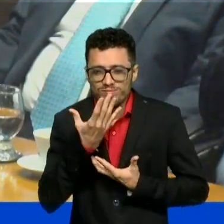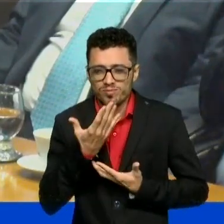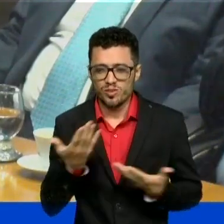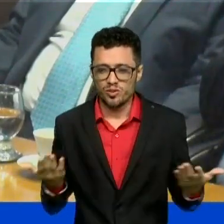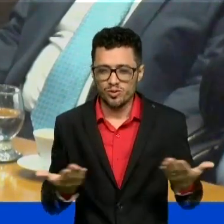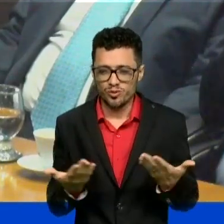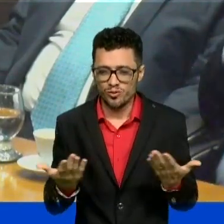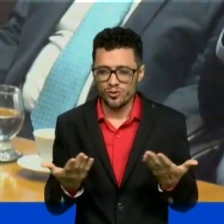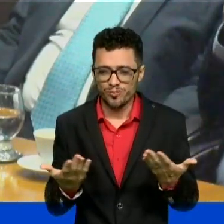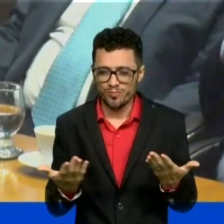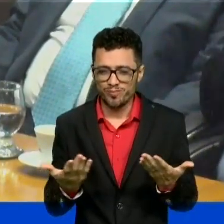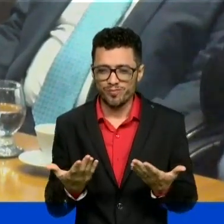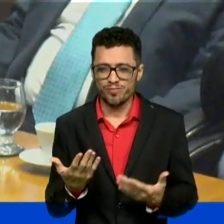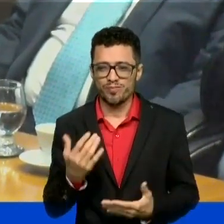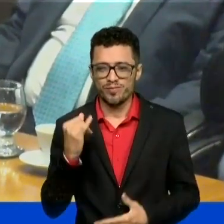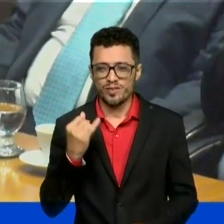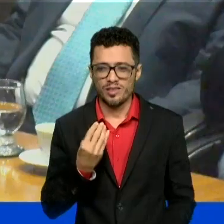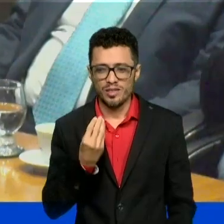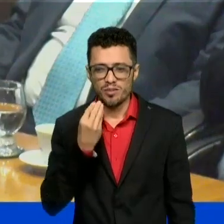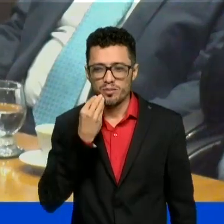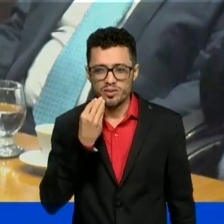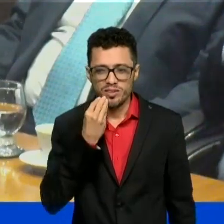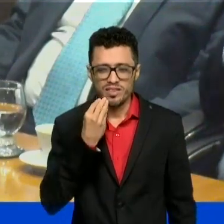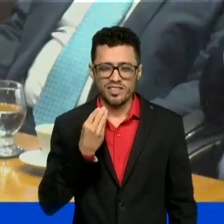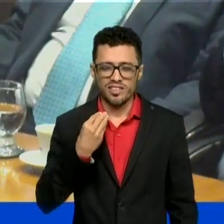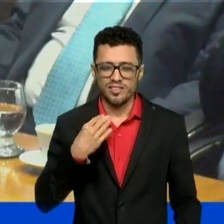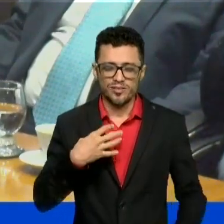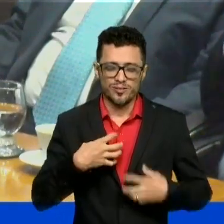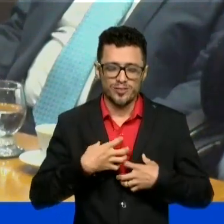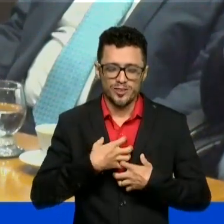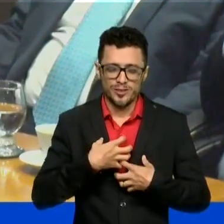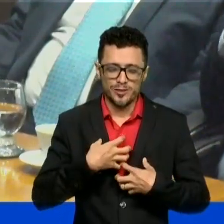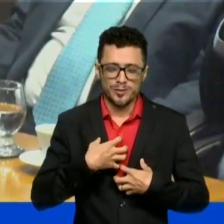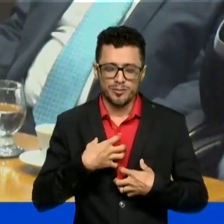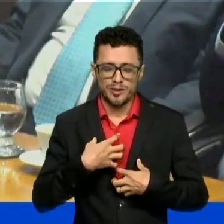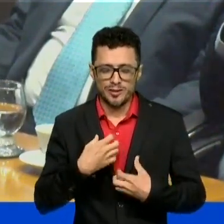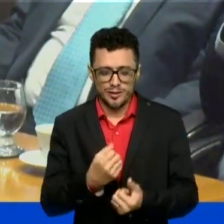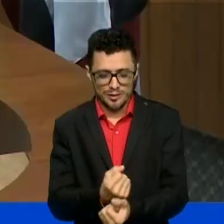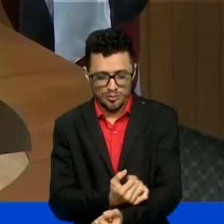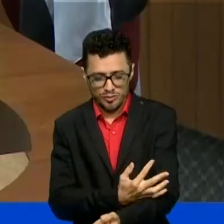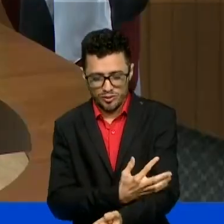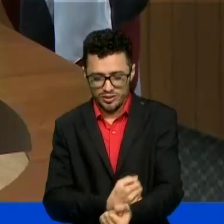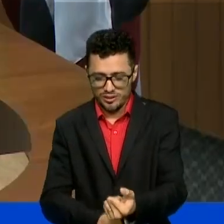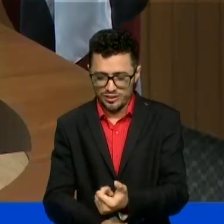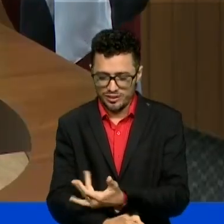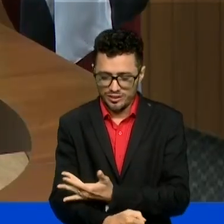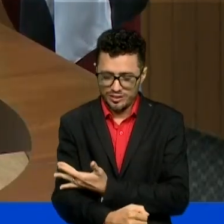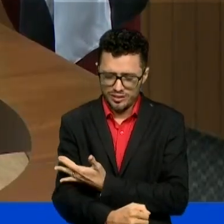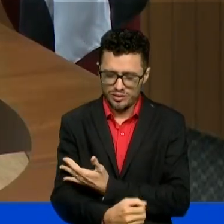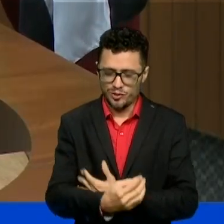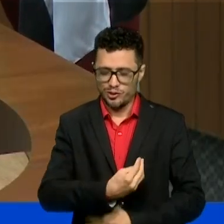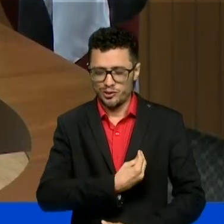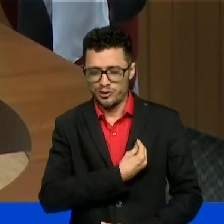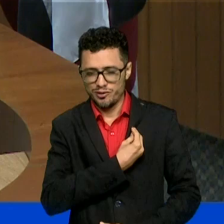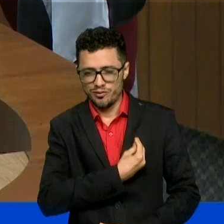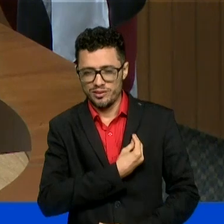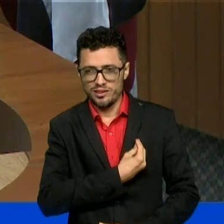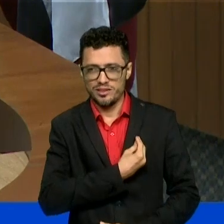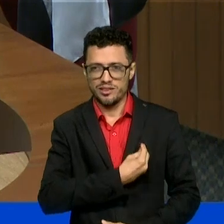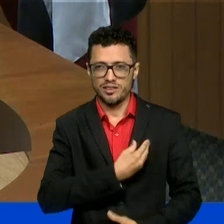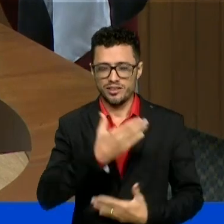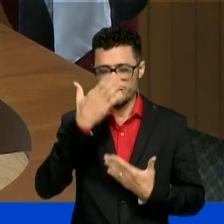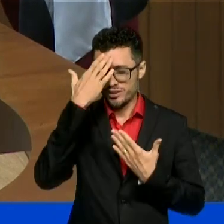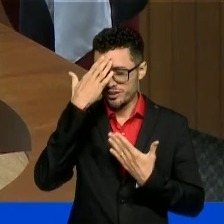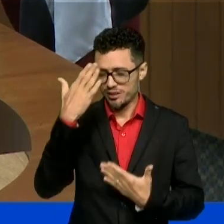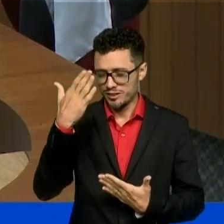oportunidade. Um misto de emoção, recordação de vida e imensa gratidão justifica essa